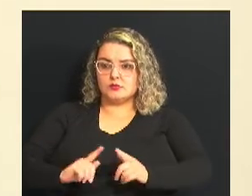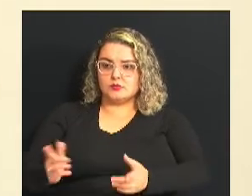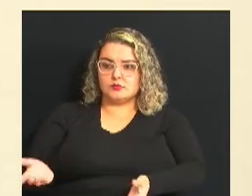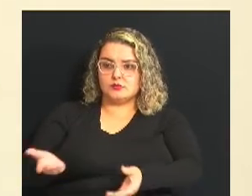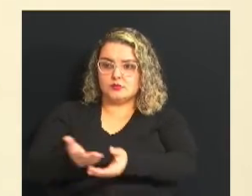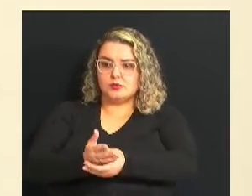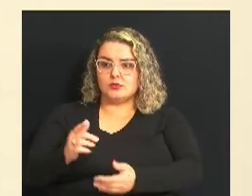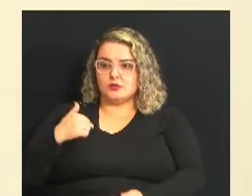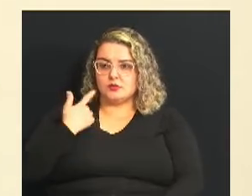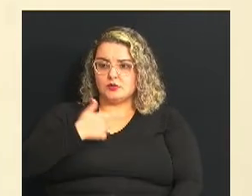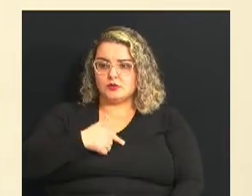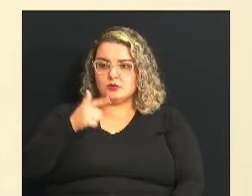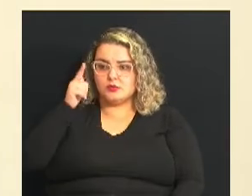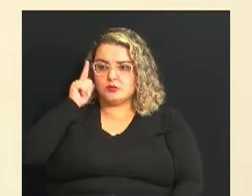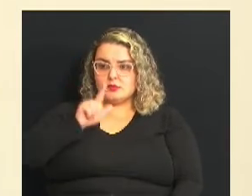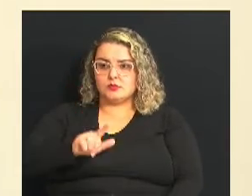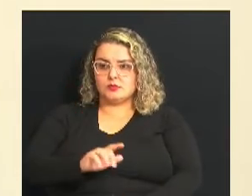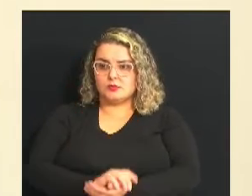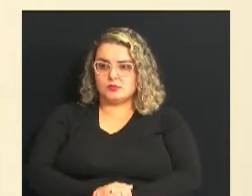vai